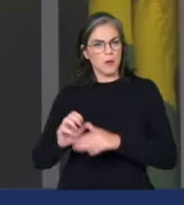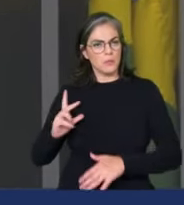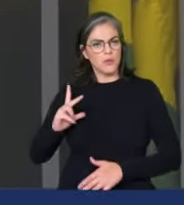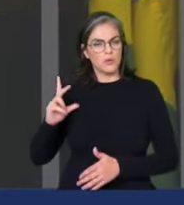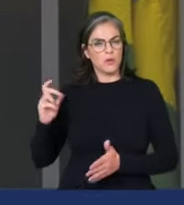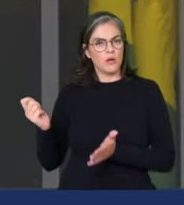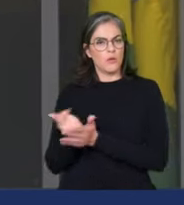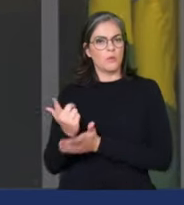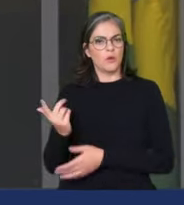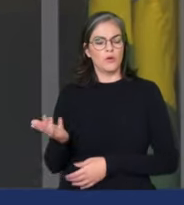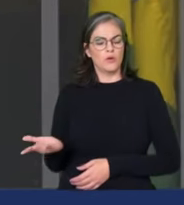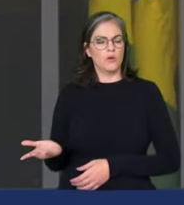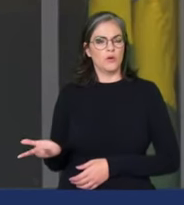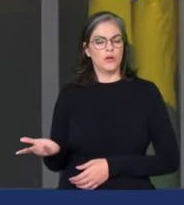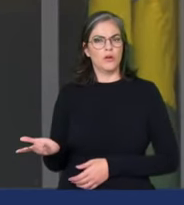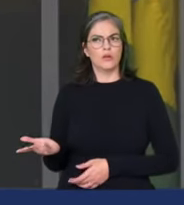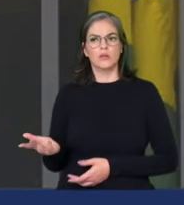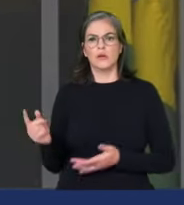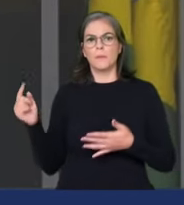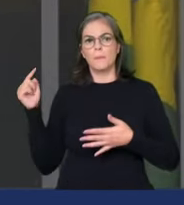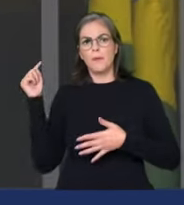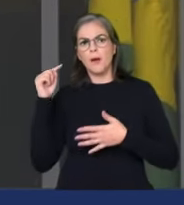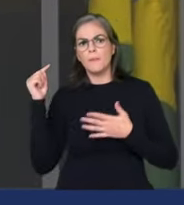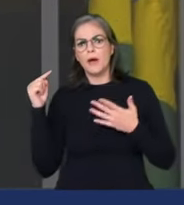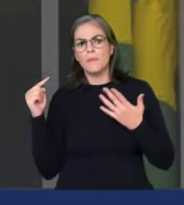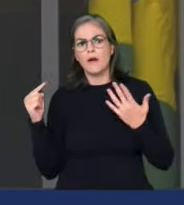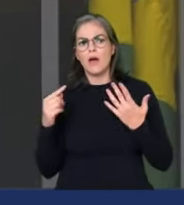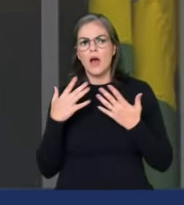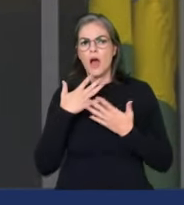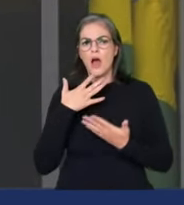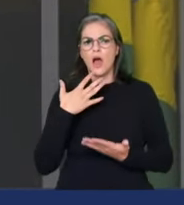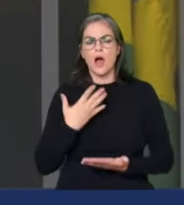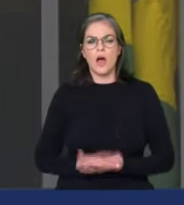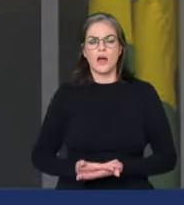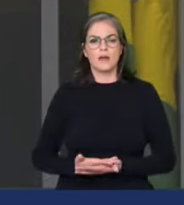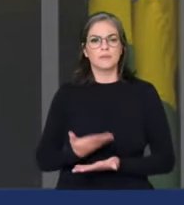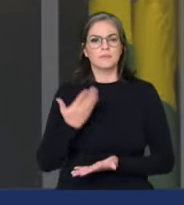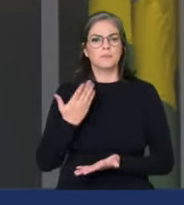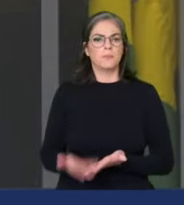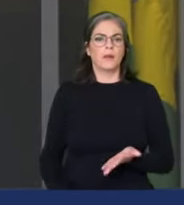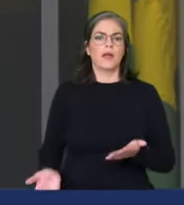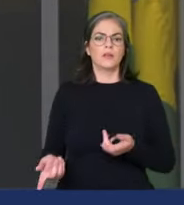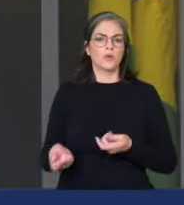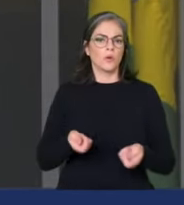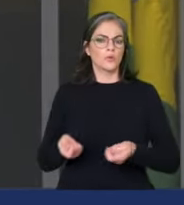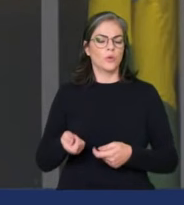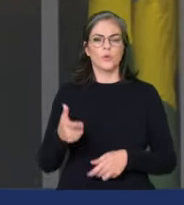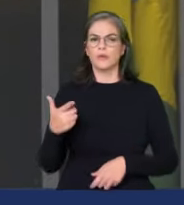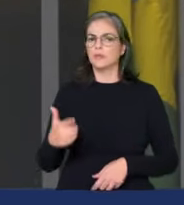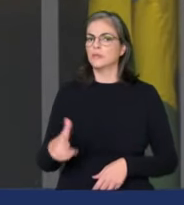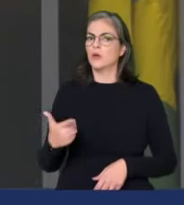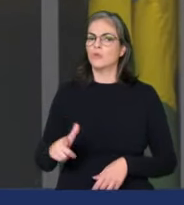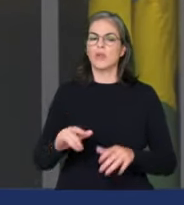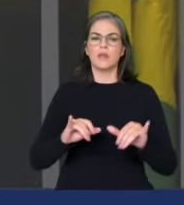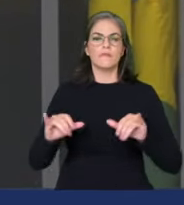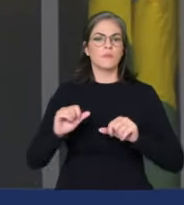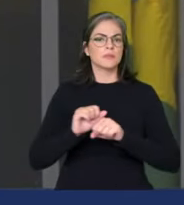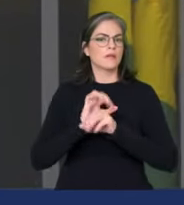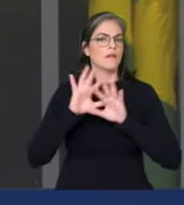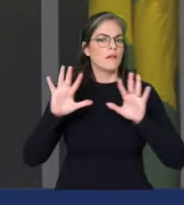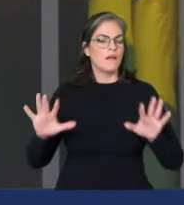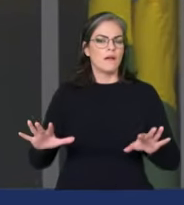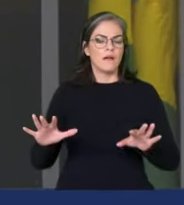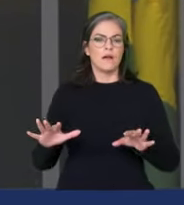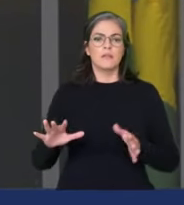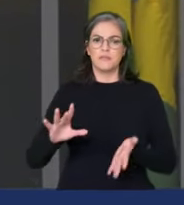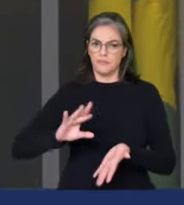apontam para uma situação de descontrole, de falta de transparência, e de uma real necessidade de